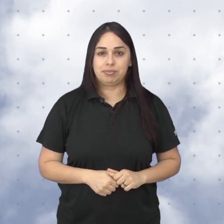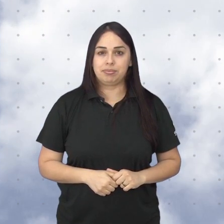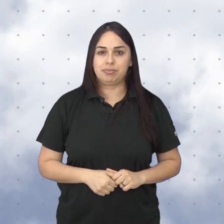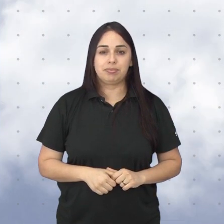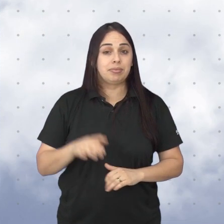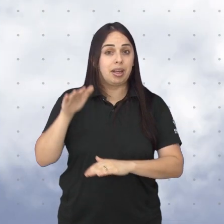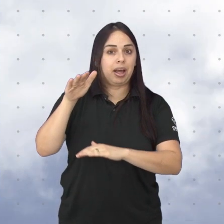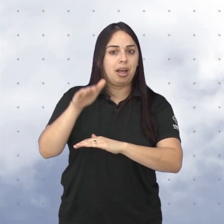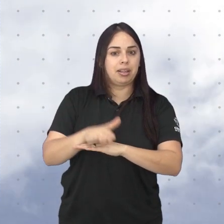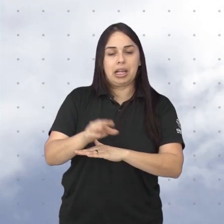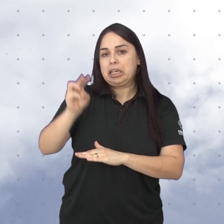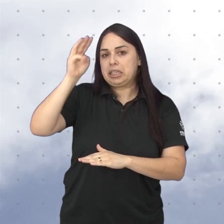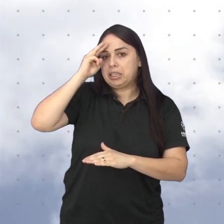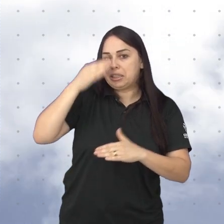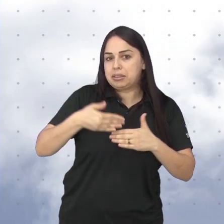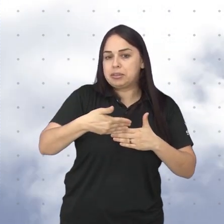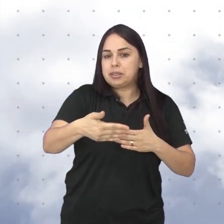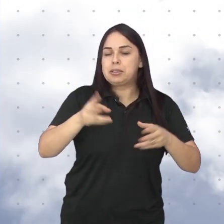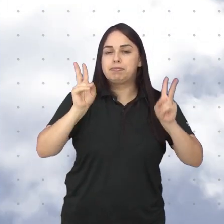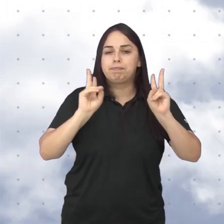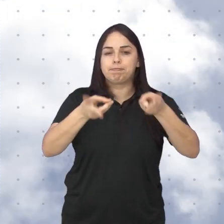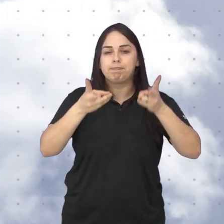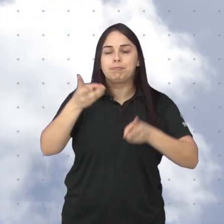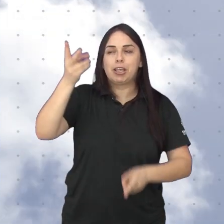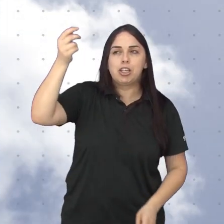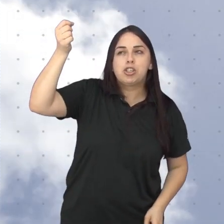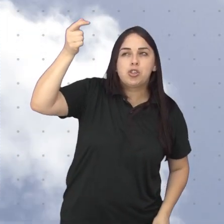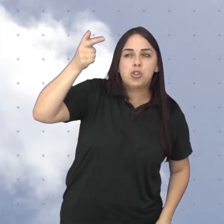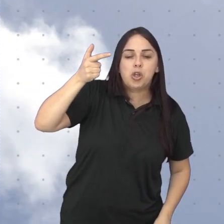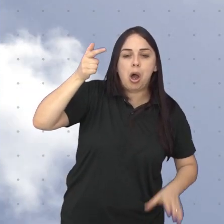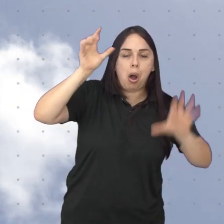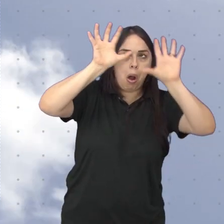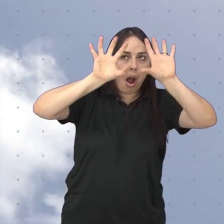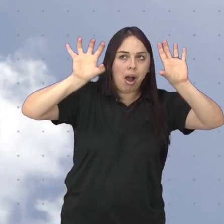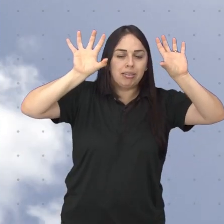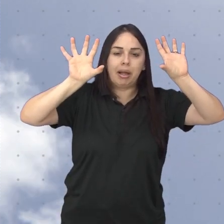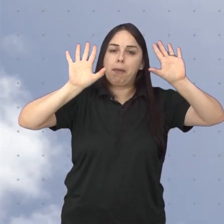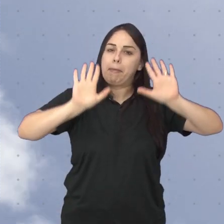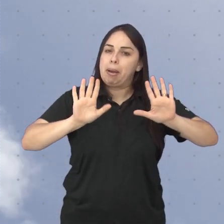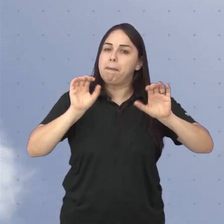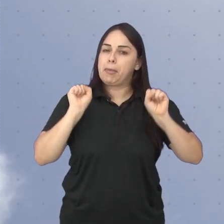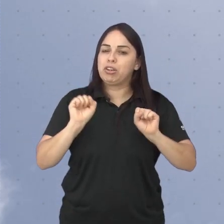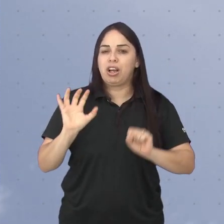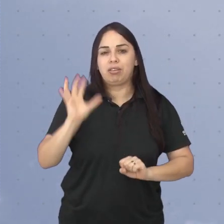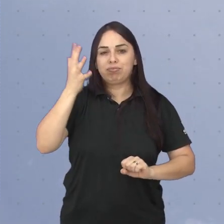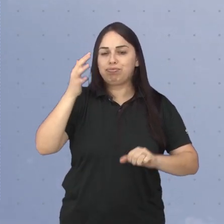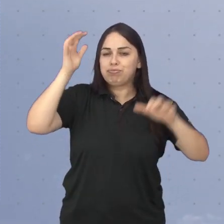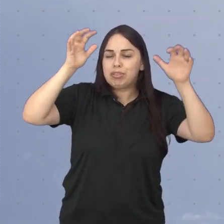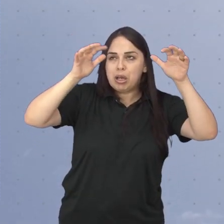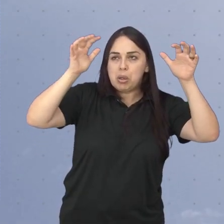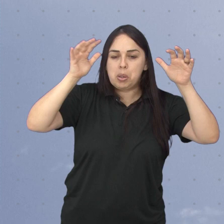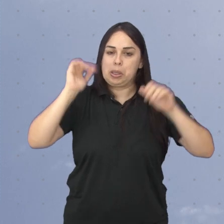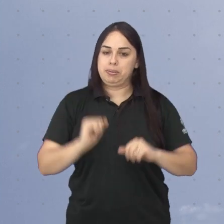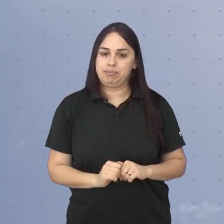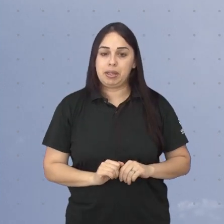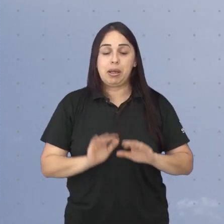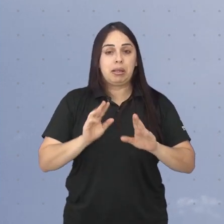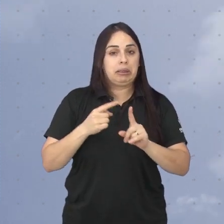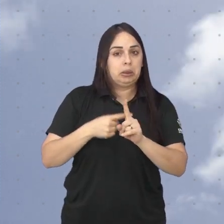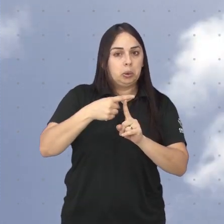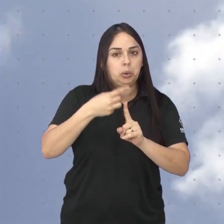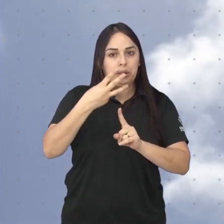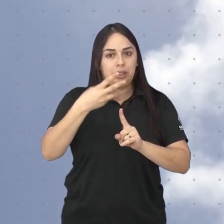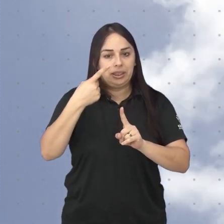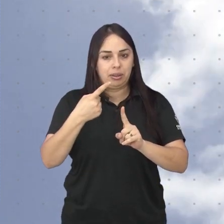A tarde desta terça-feira se mantém com sol e nuvens, mas pode ter pancadas de chuva a qualquer momento, máxima